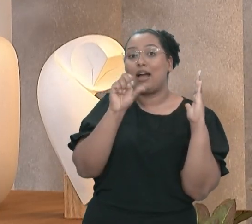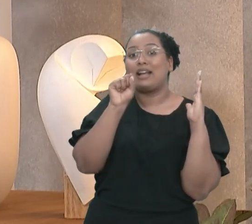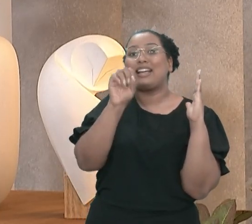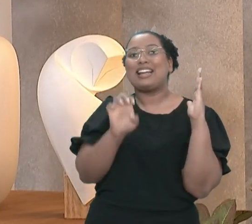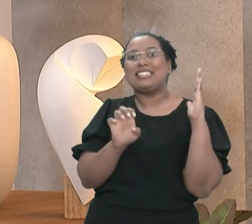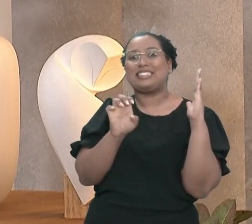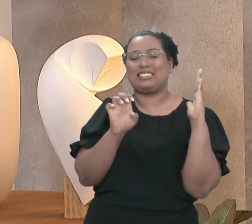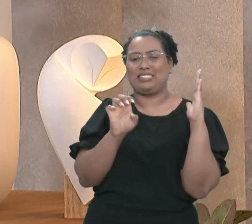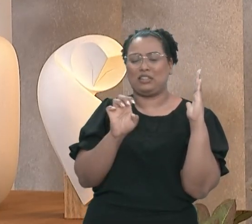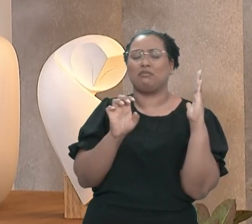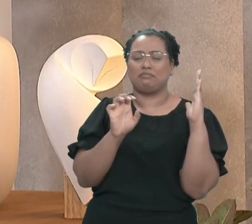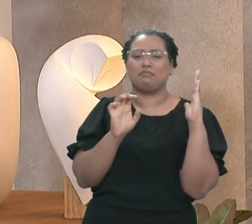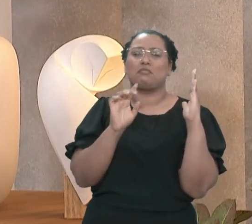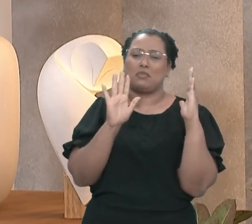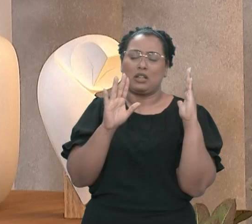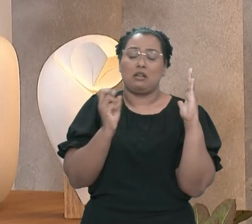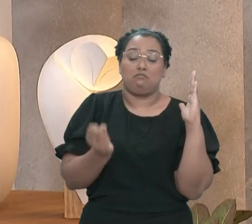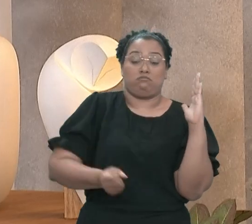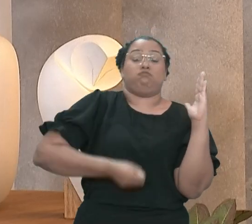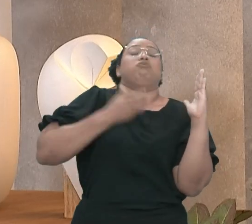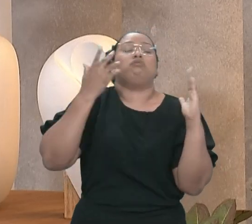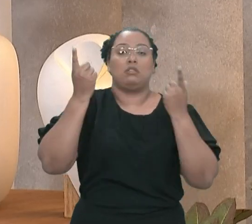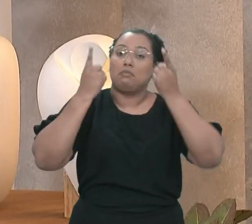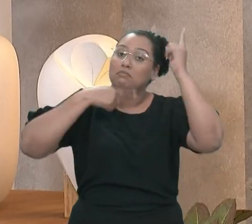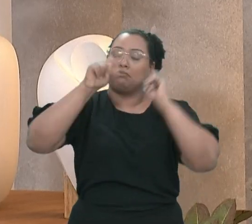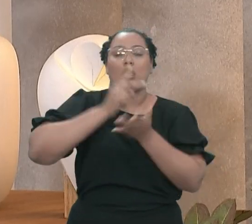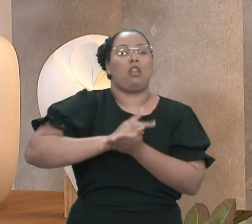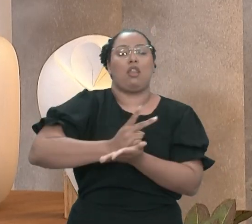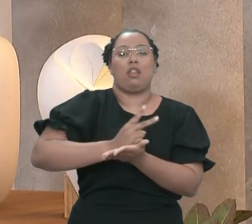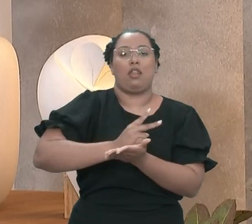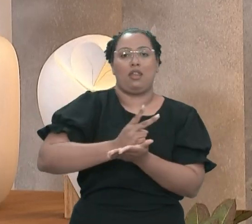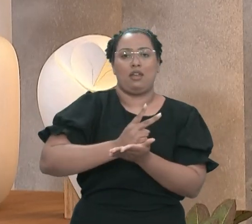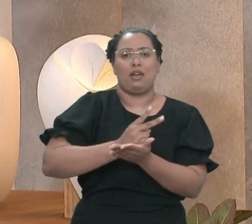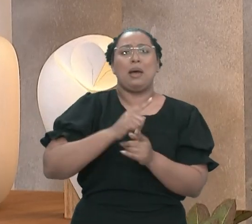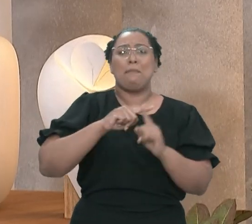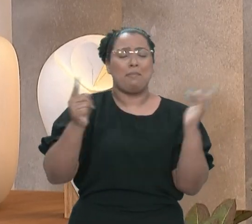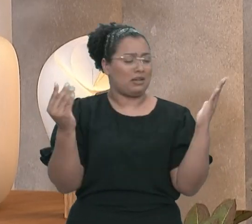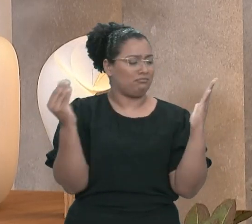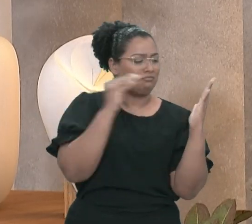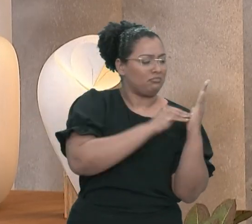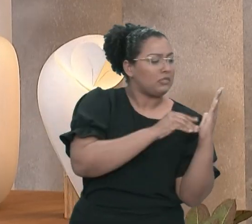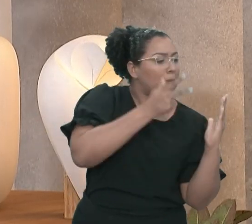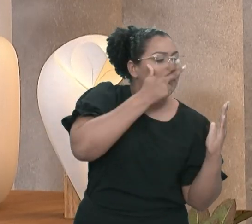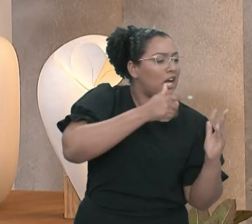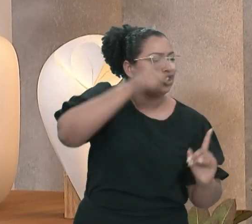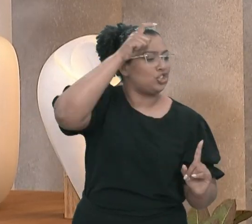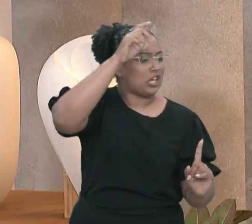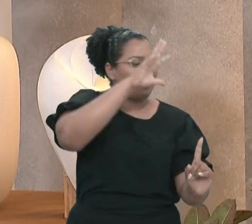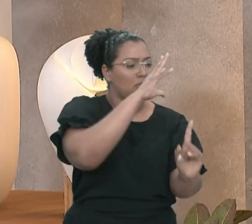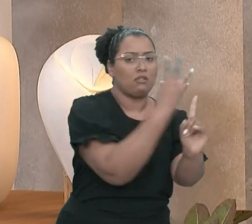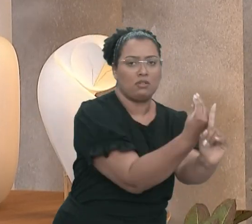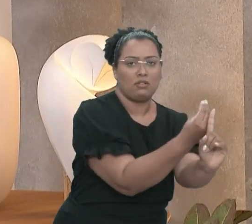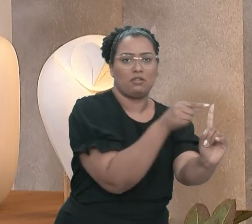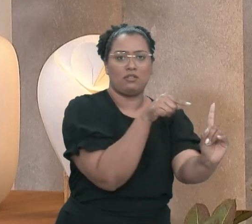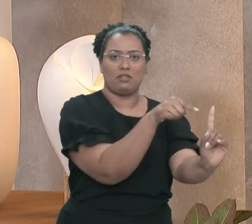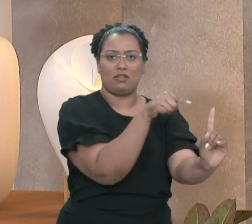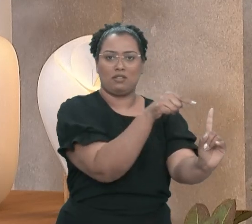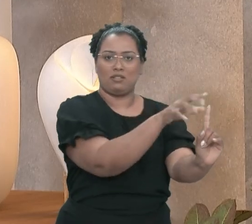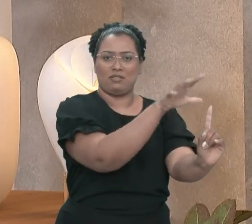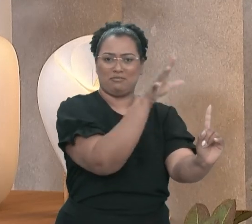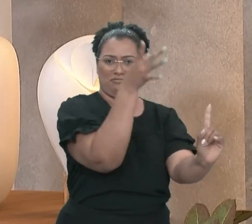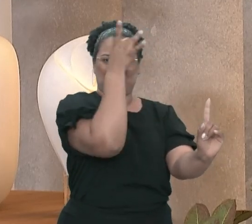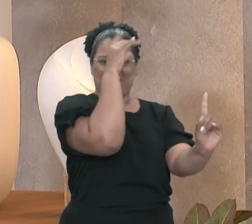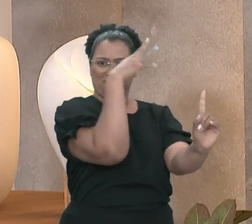como ataques epilépticos, e colocando como se fosse uma possessão demoníaca. Então isso contribuiu para